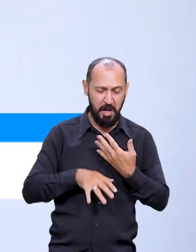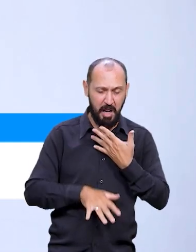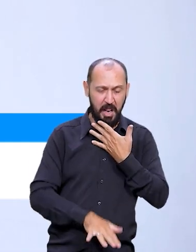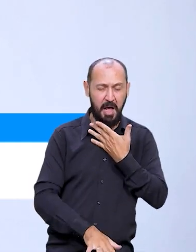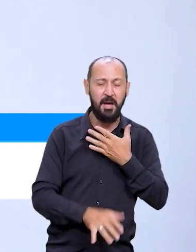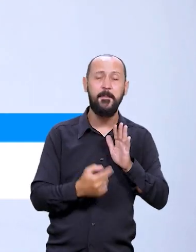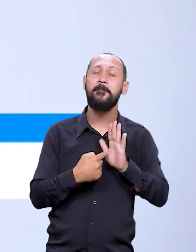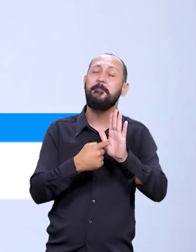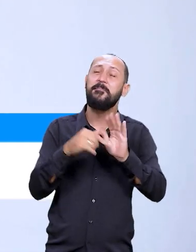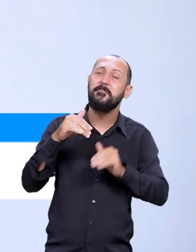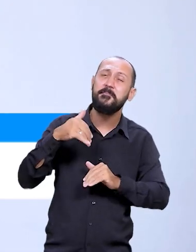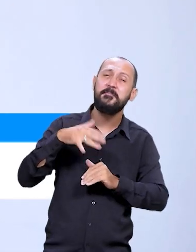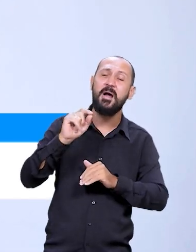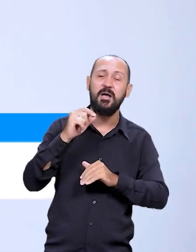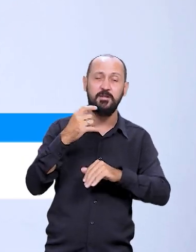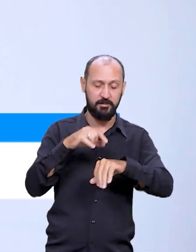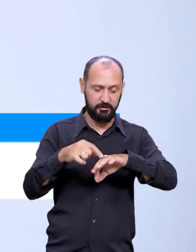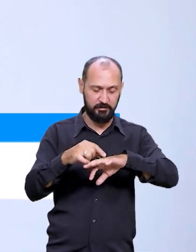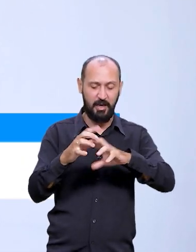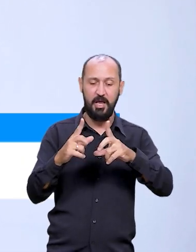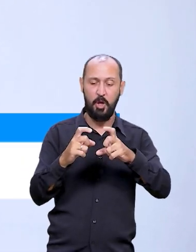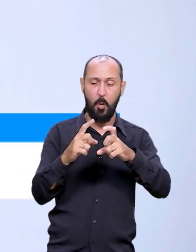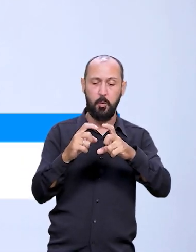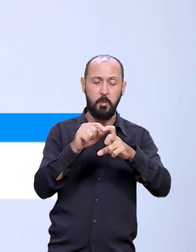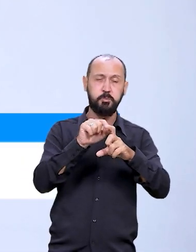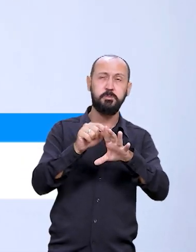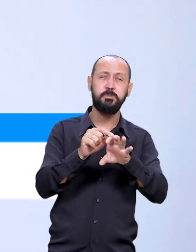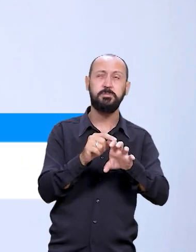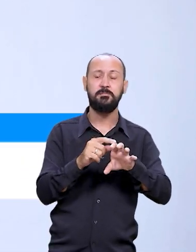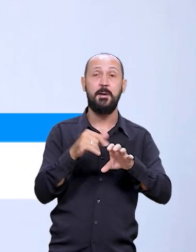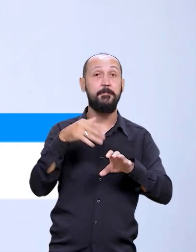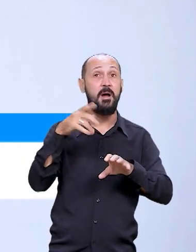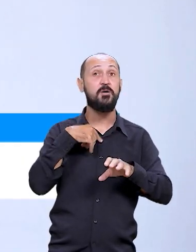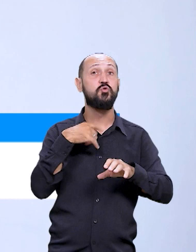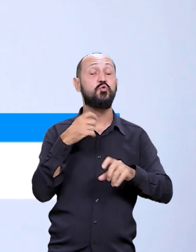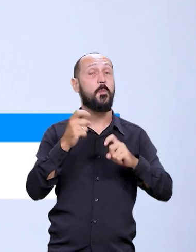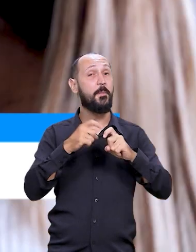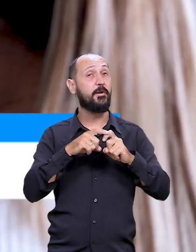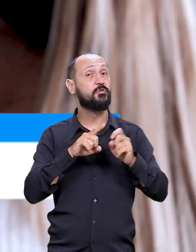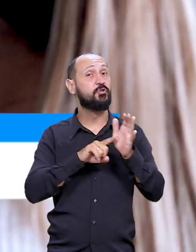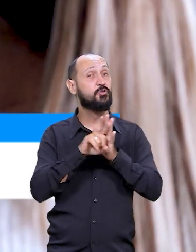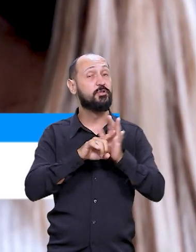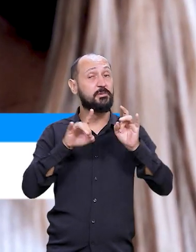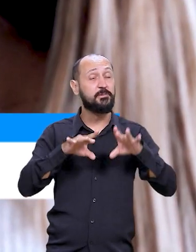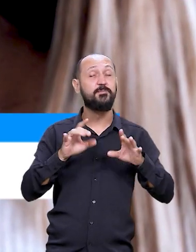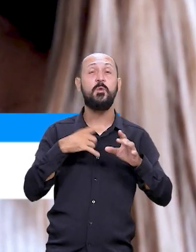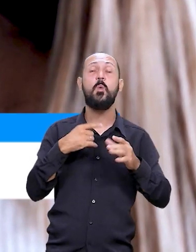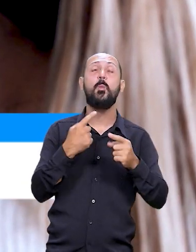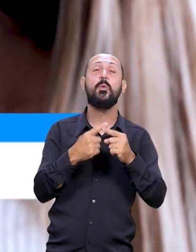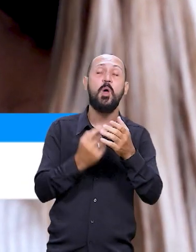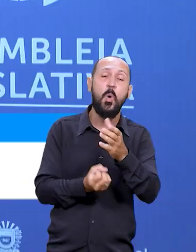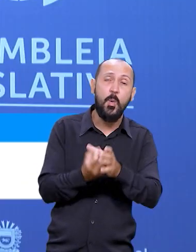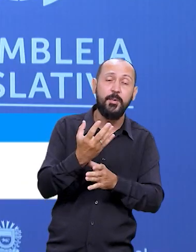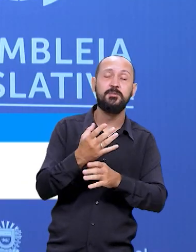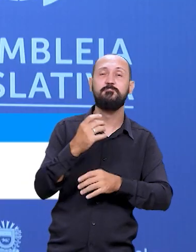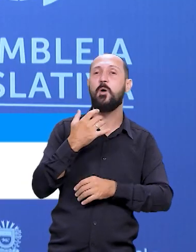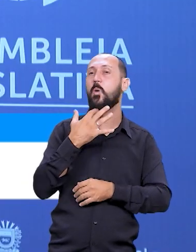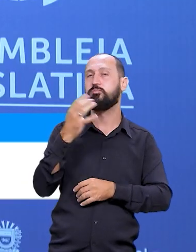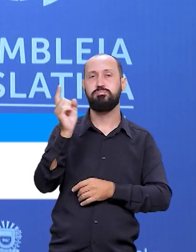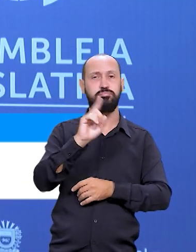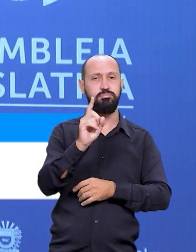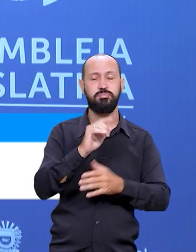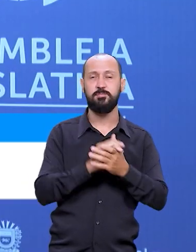e se manifesta especialmente nos tendões e nas articulações. Segundo especialistas, a causa ainda é desconhecida. A